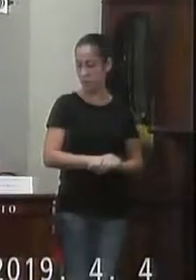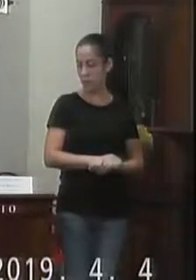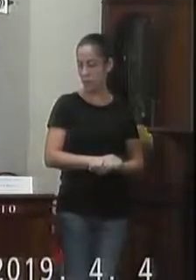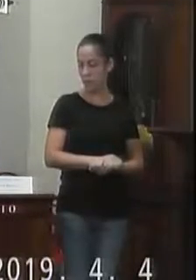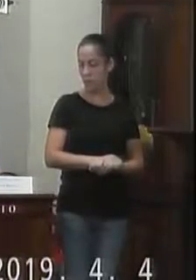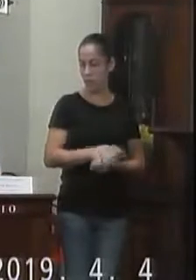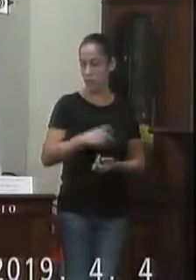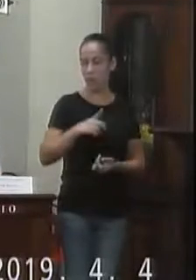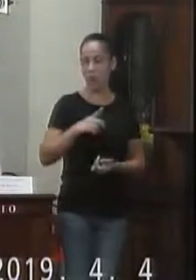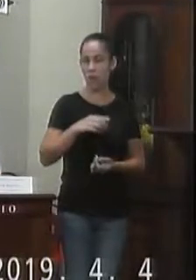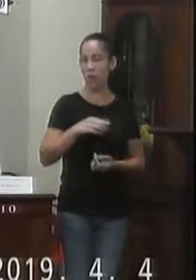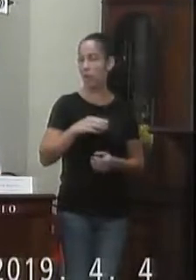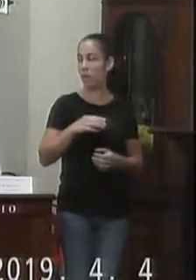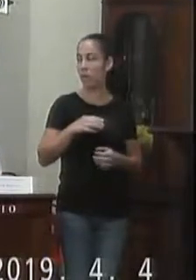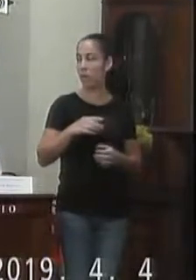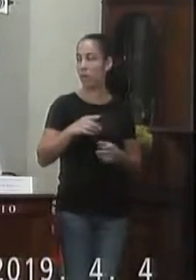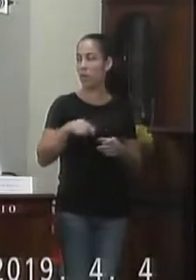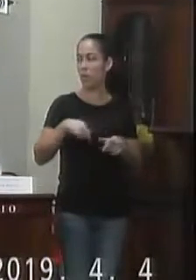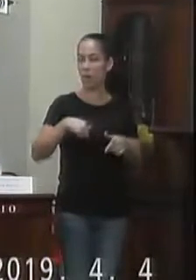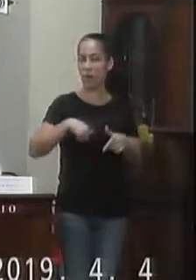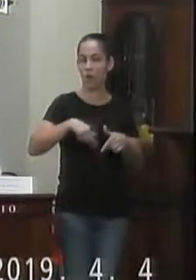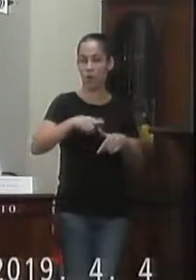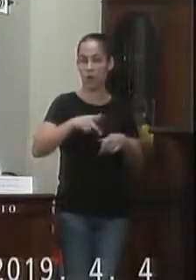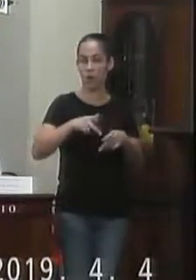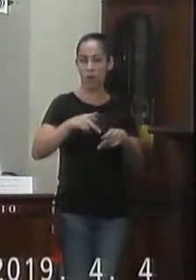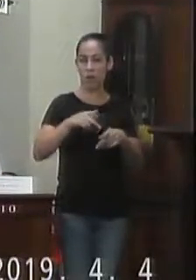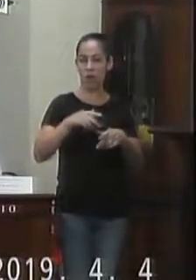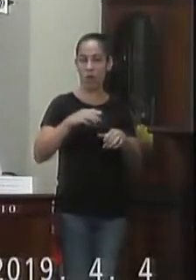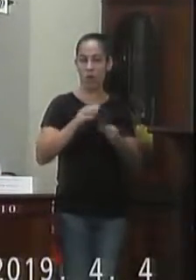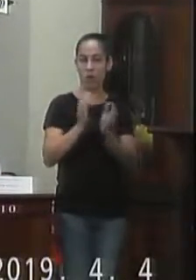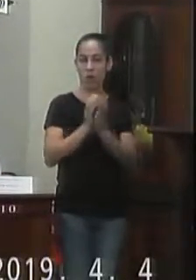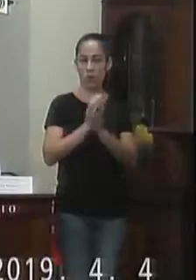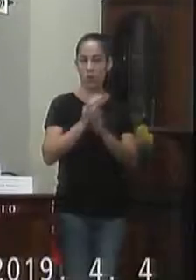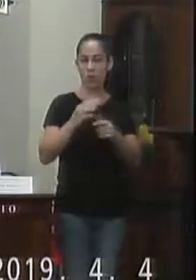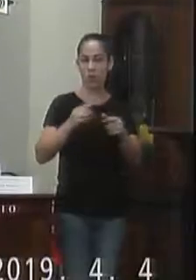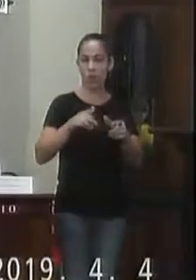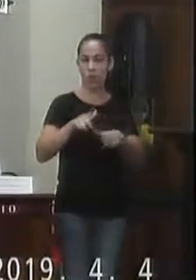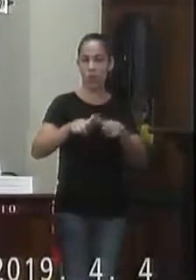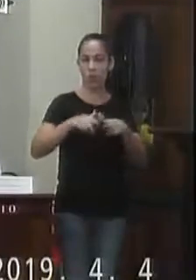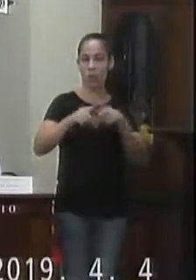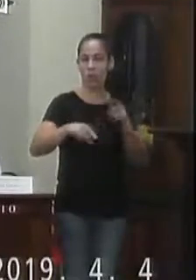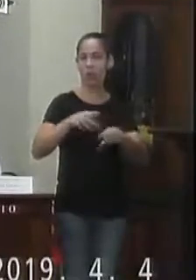vai para o Serviço Público Hora, Urbanismo, Infraestrutura e Transporte.